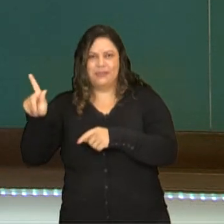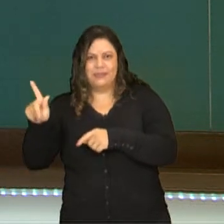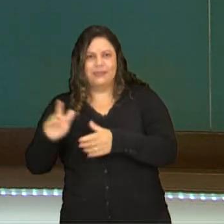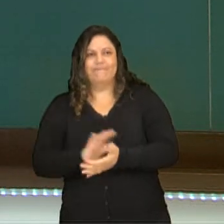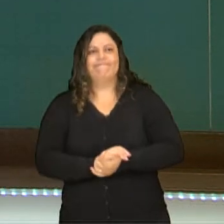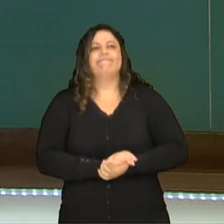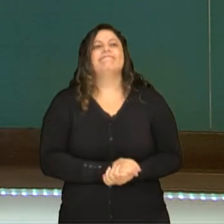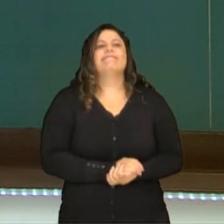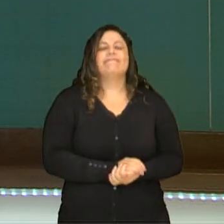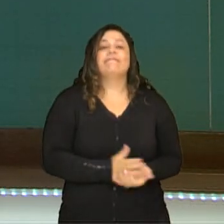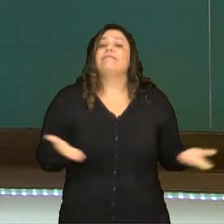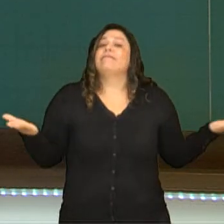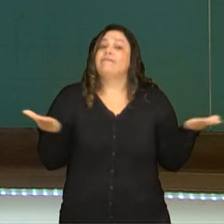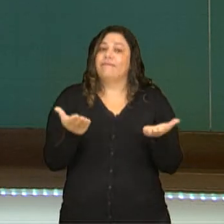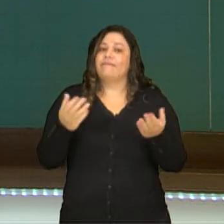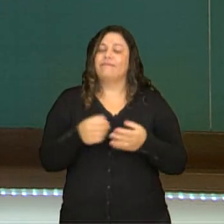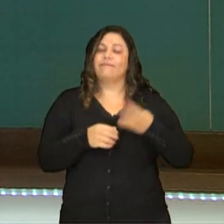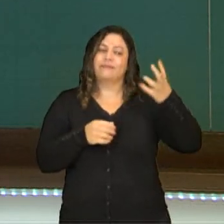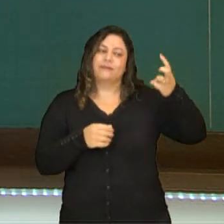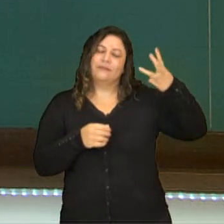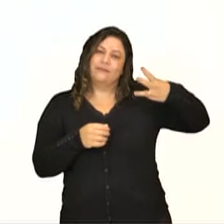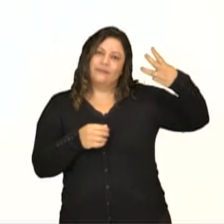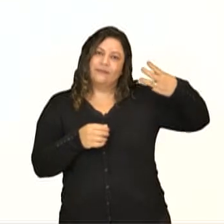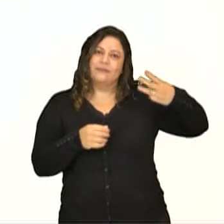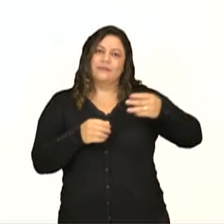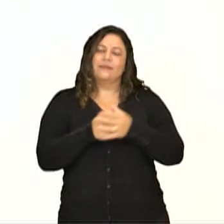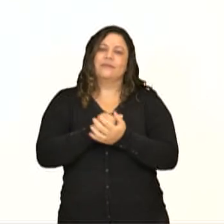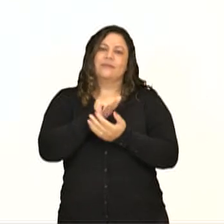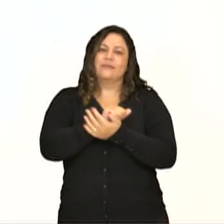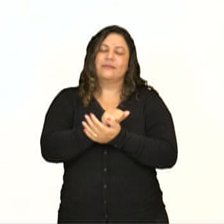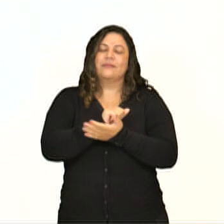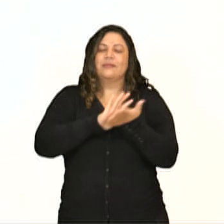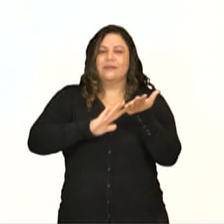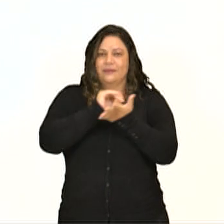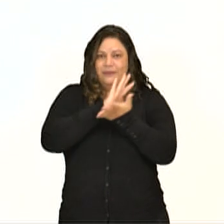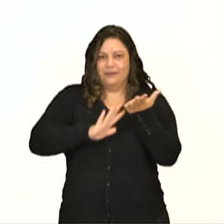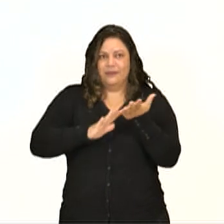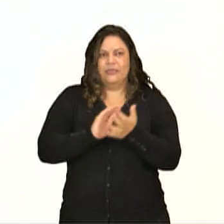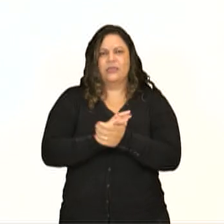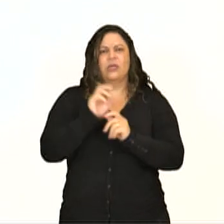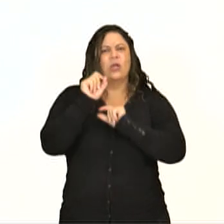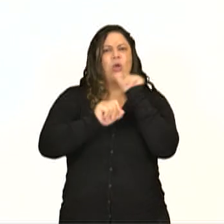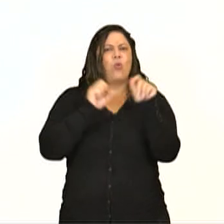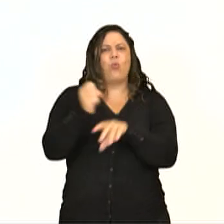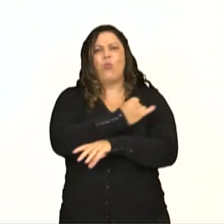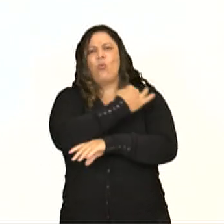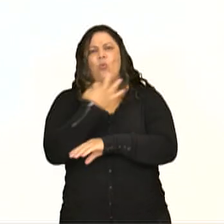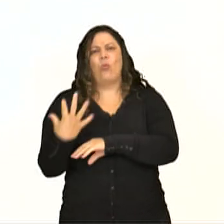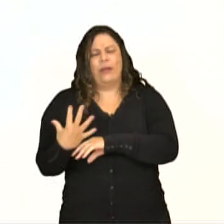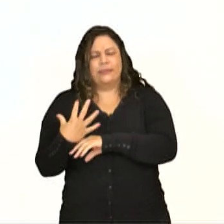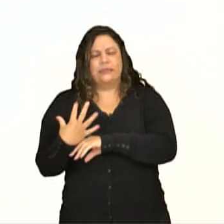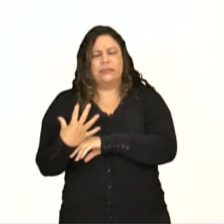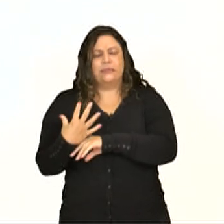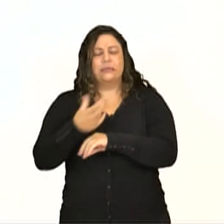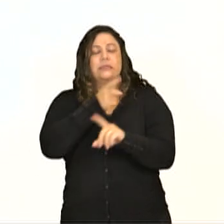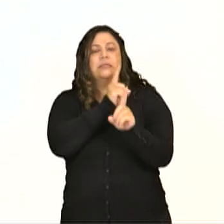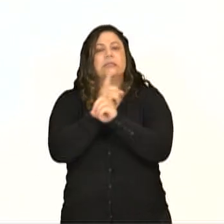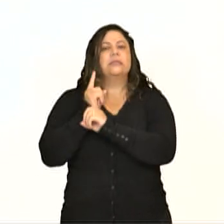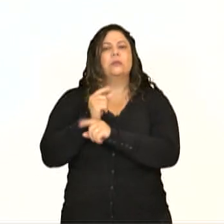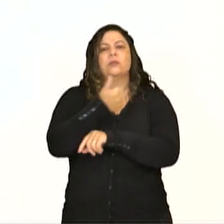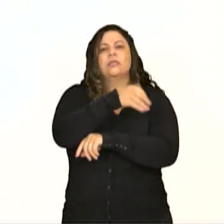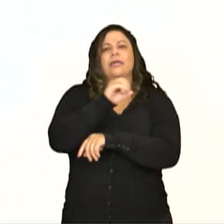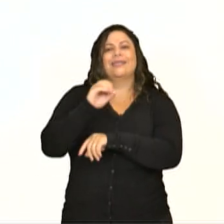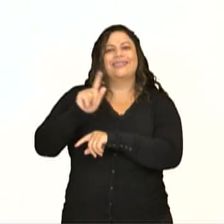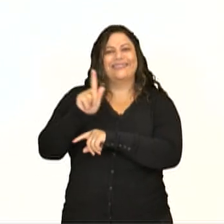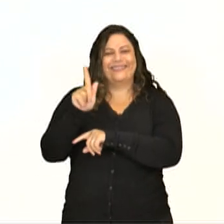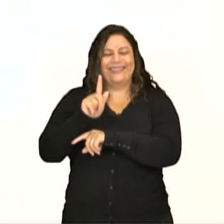importante. Então, exercício 3 para vocês. Qual a quantidade de vitaminas e minerais encontradas em